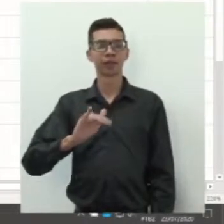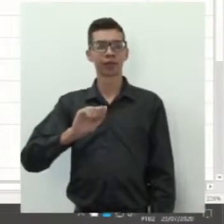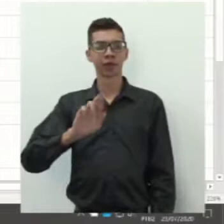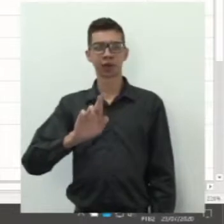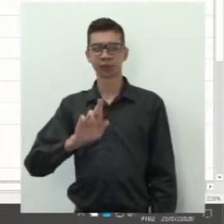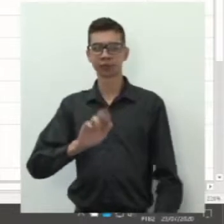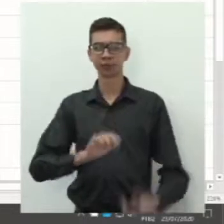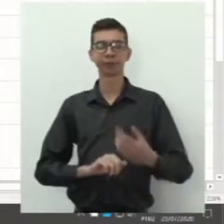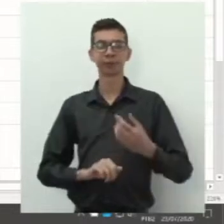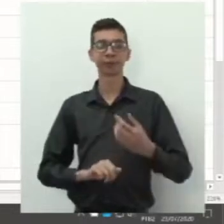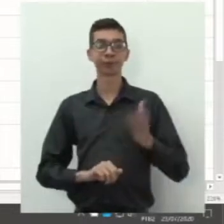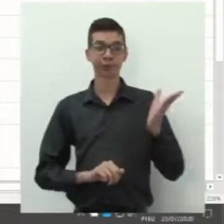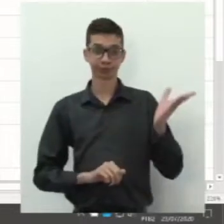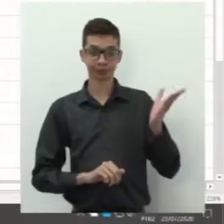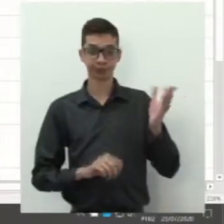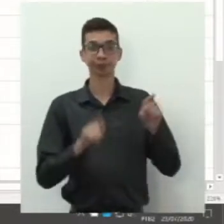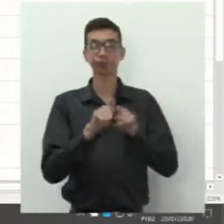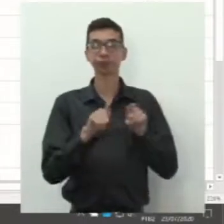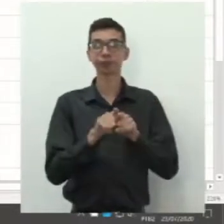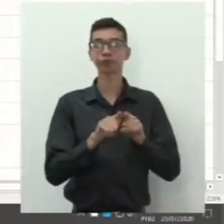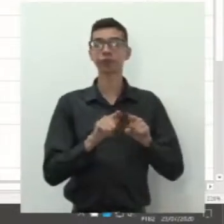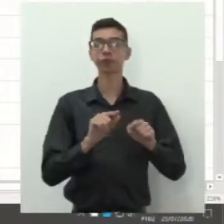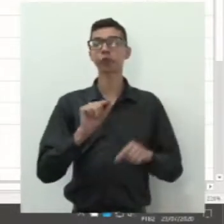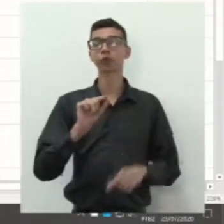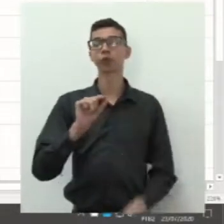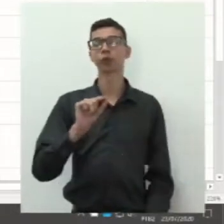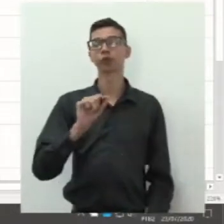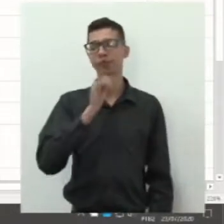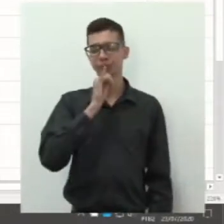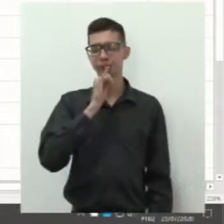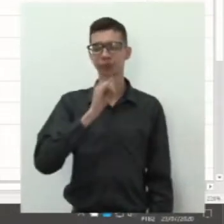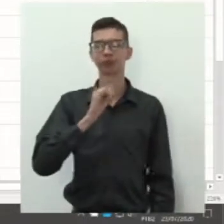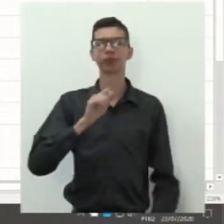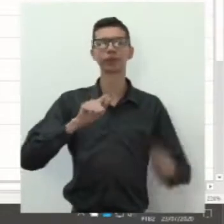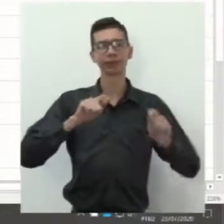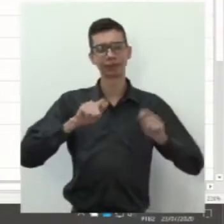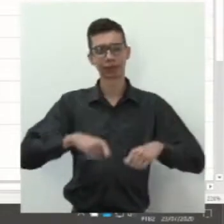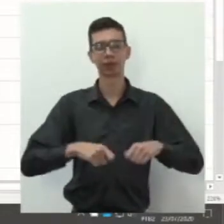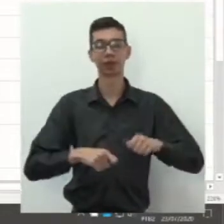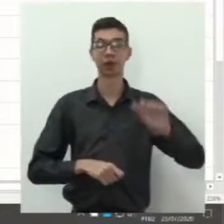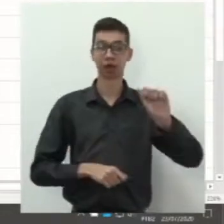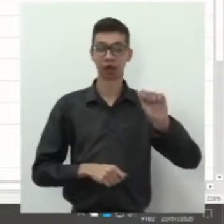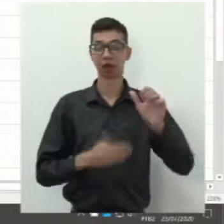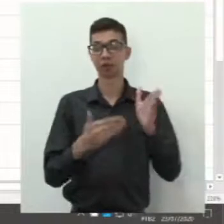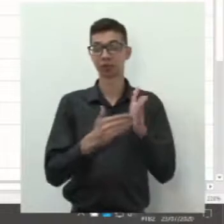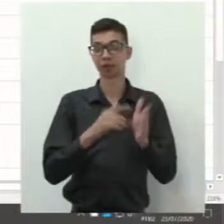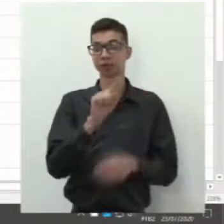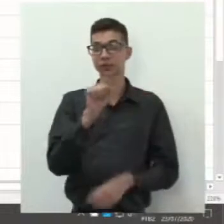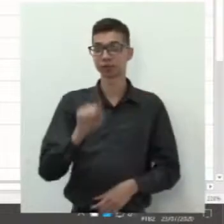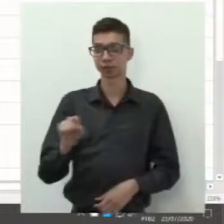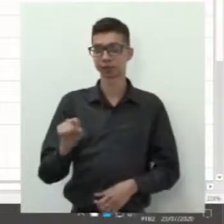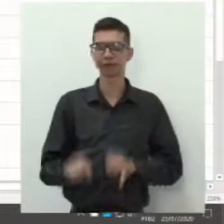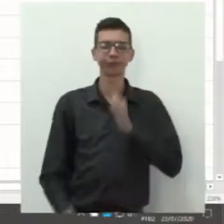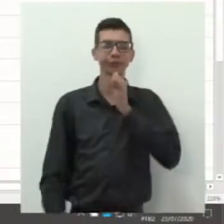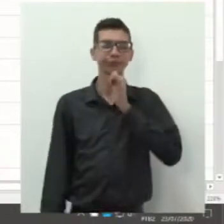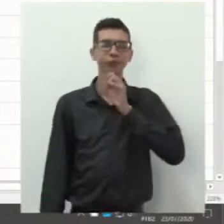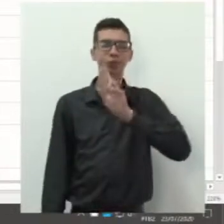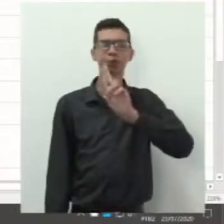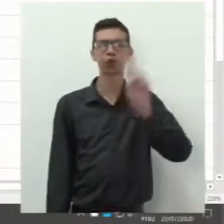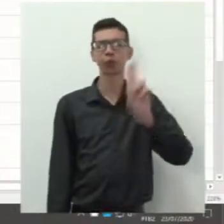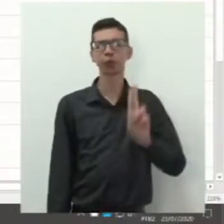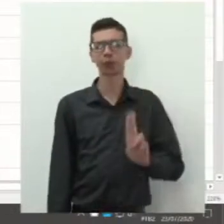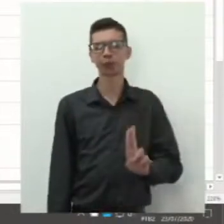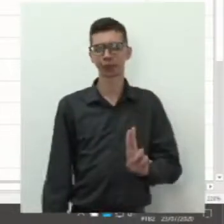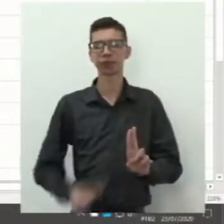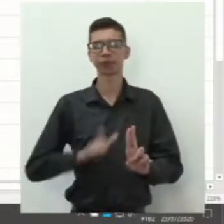clicar nela, eu tenho a opção de classificar de A a Z. Então, por exemplo, se eu tenho aqui vários nomes, ó, eu tenho um conjunto